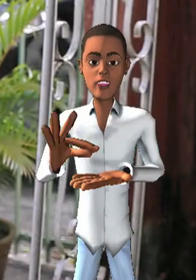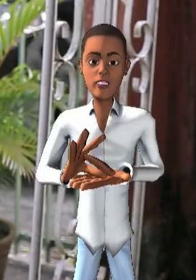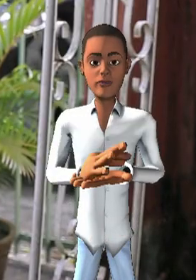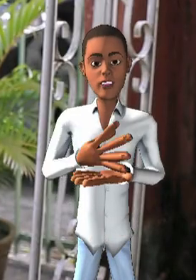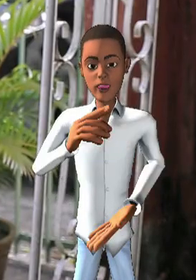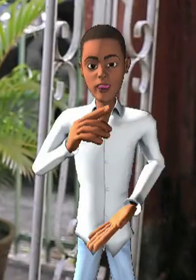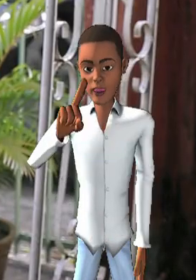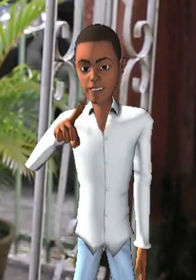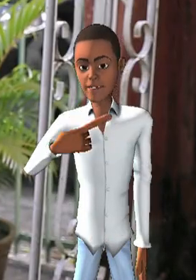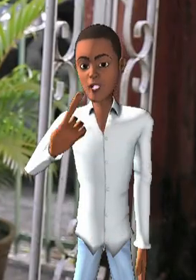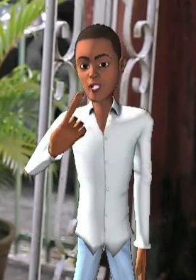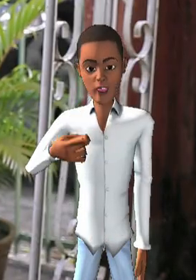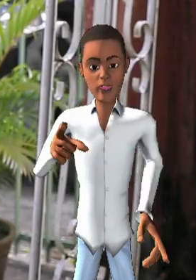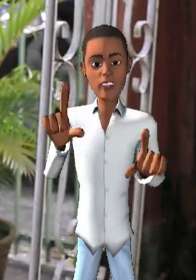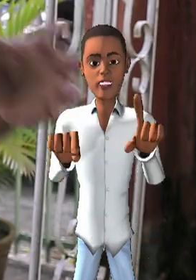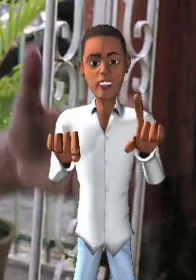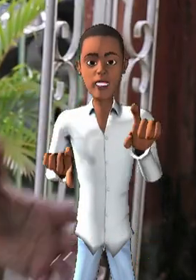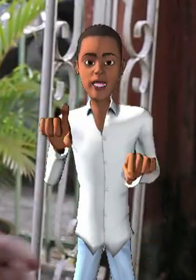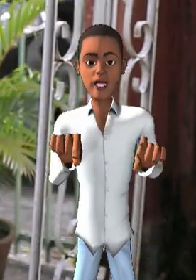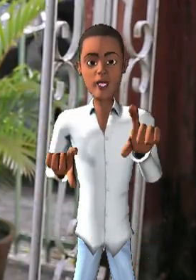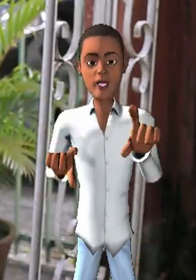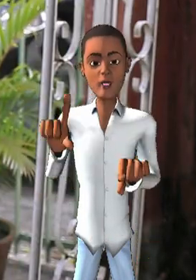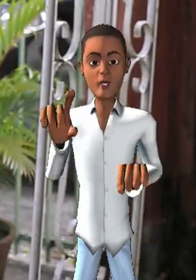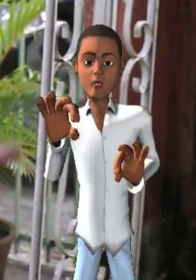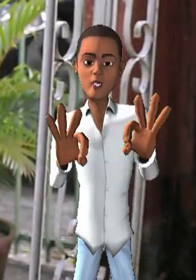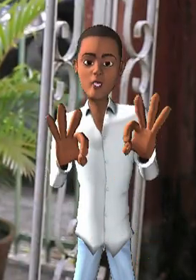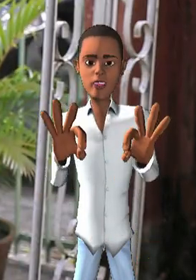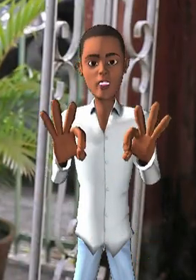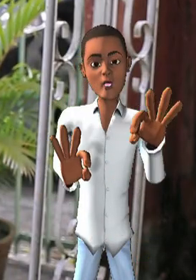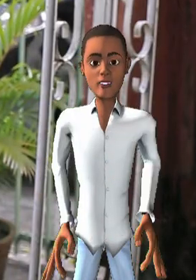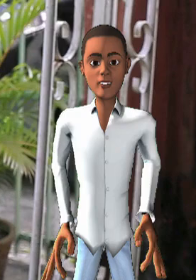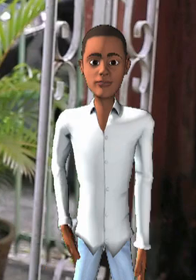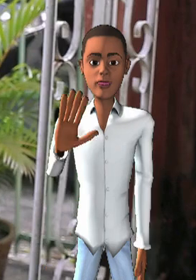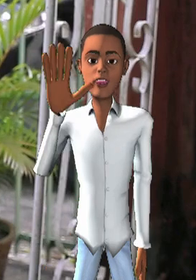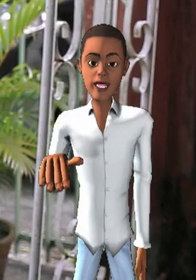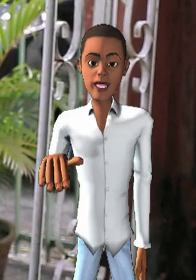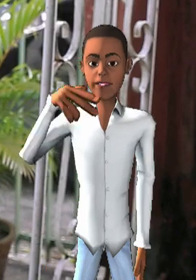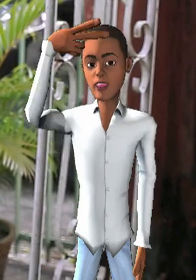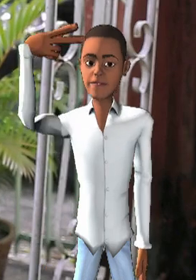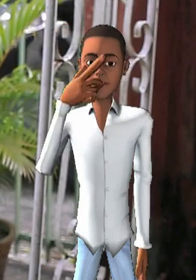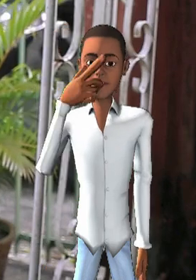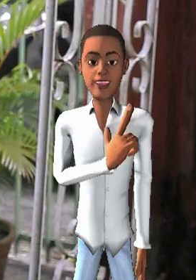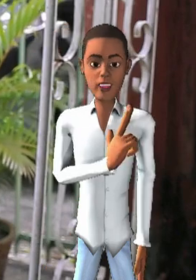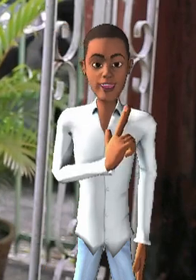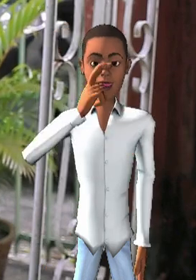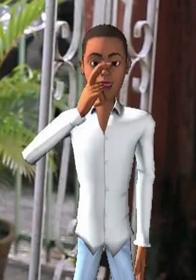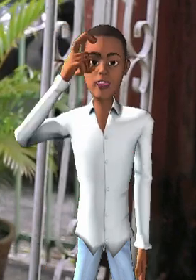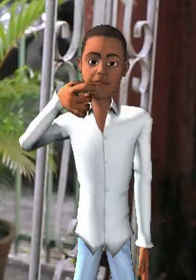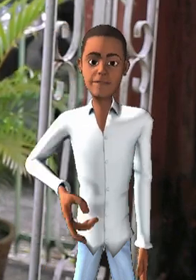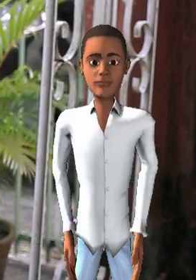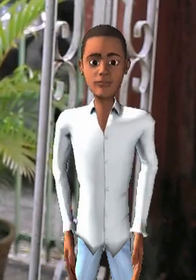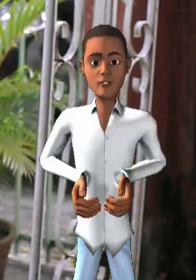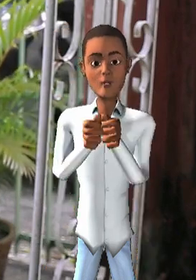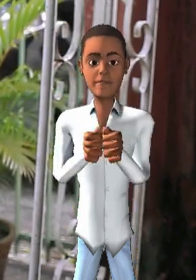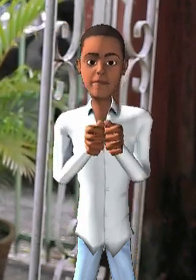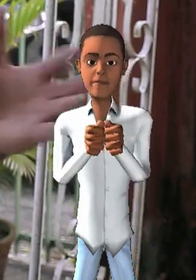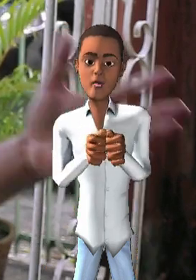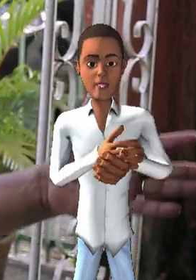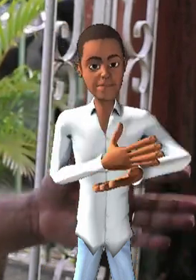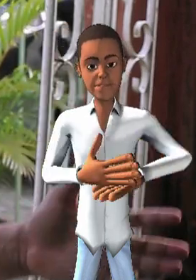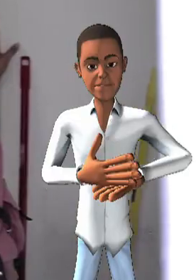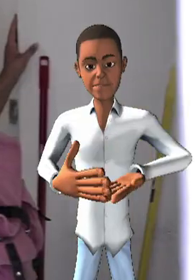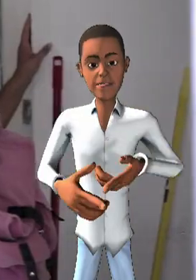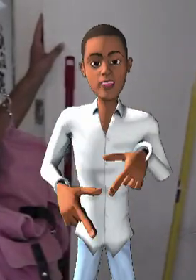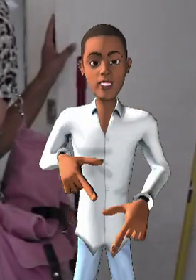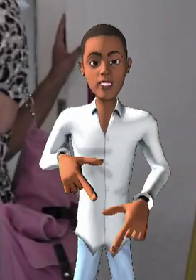a inscrição e dentro dos projetos a gente faz uma oficina de seleção com esses jovens que se interessam e aí a gente começa